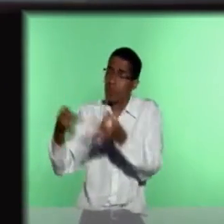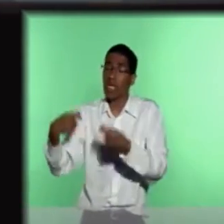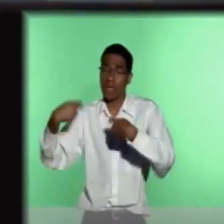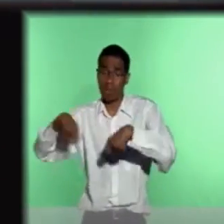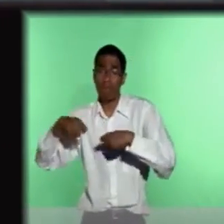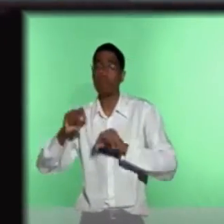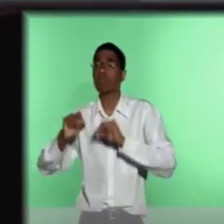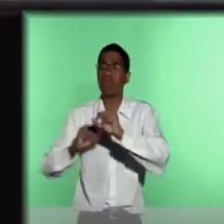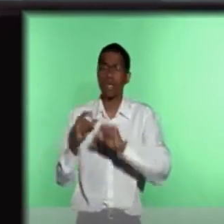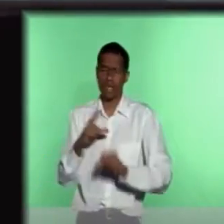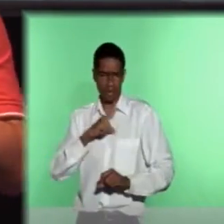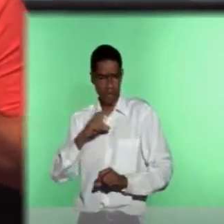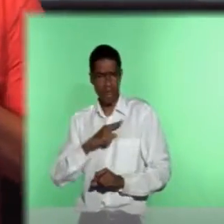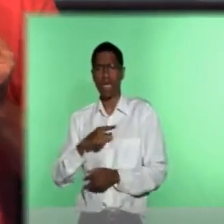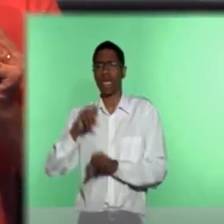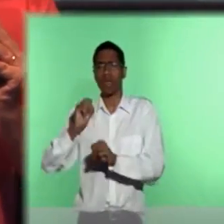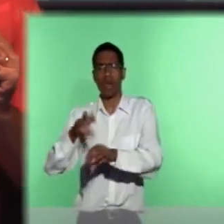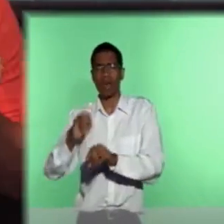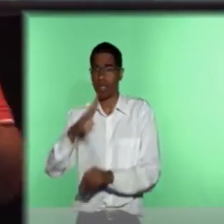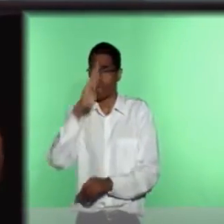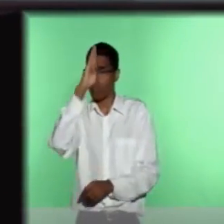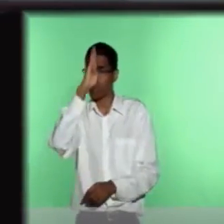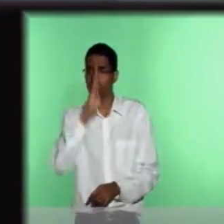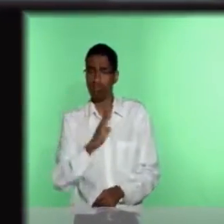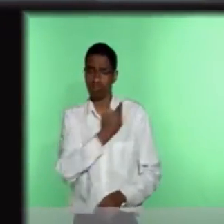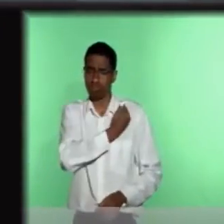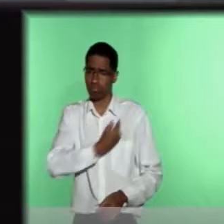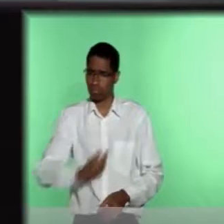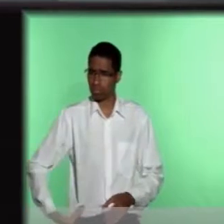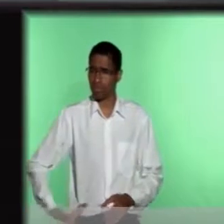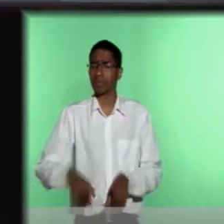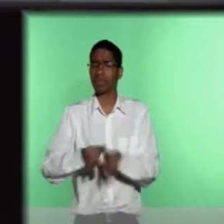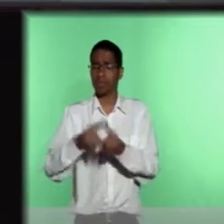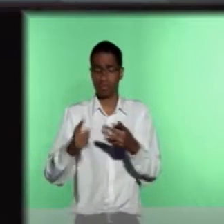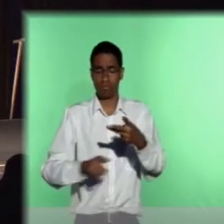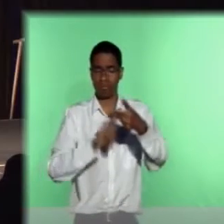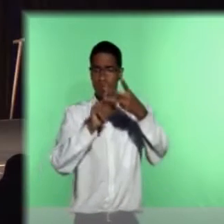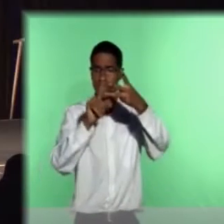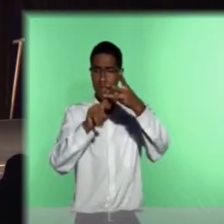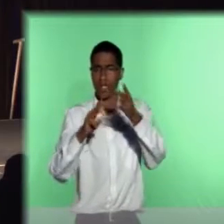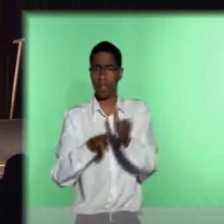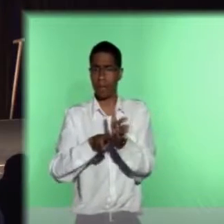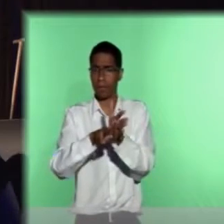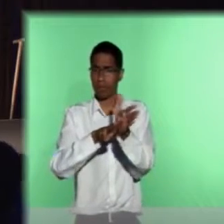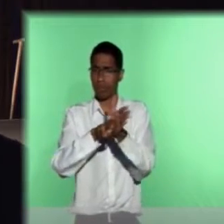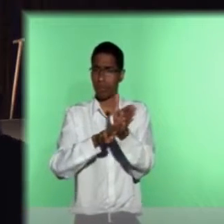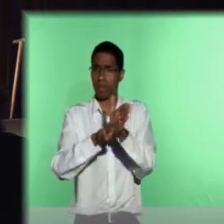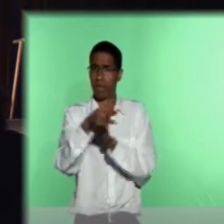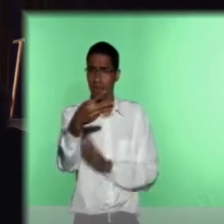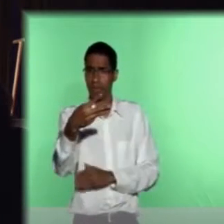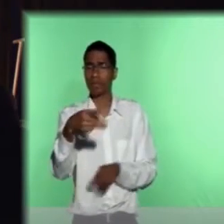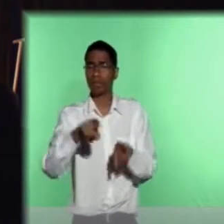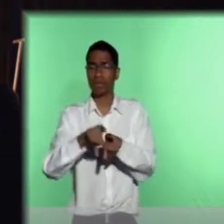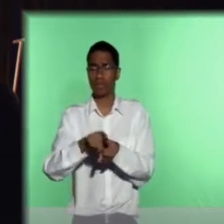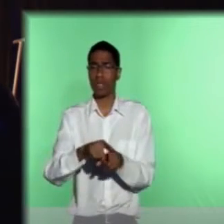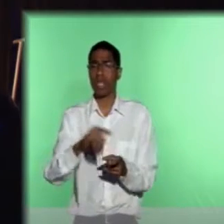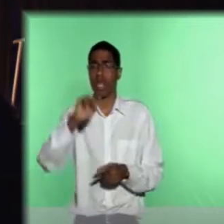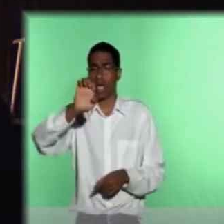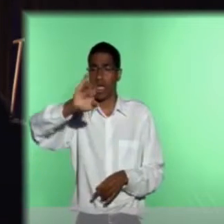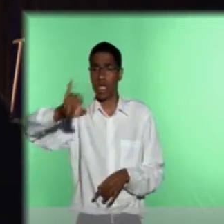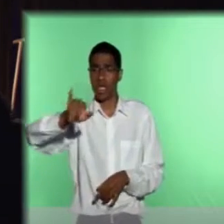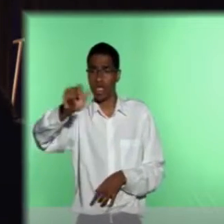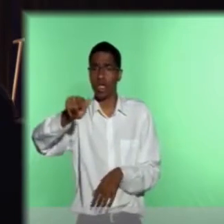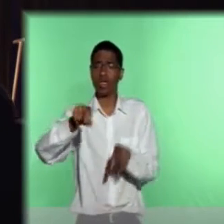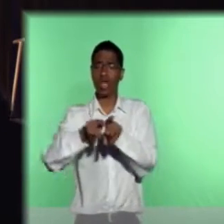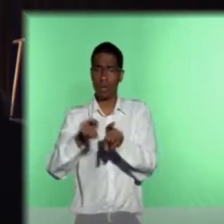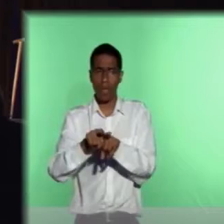gratuita dentro do marco de Incheon. A meta 3, jovens e adultos atingindo um nível de proficiência em